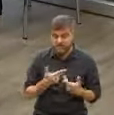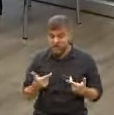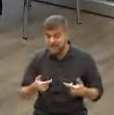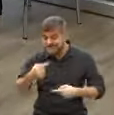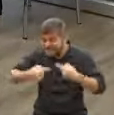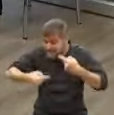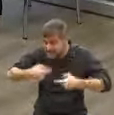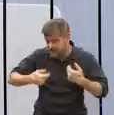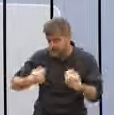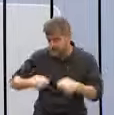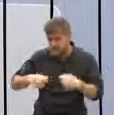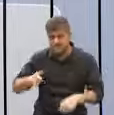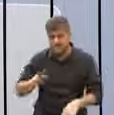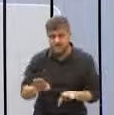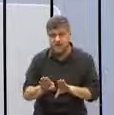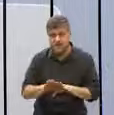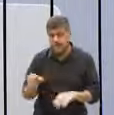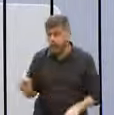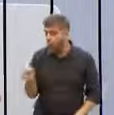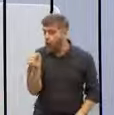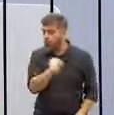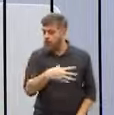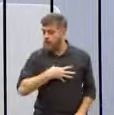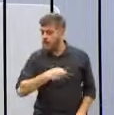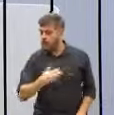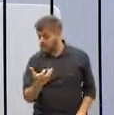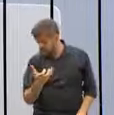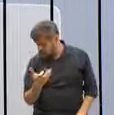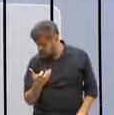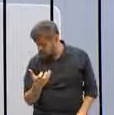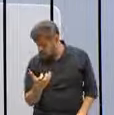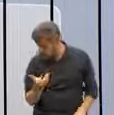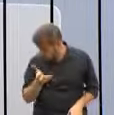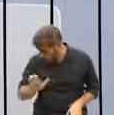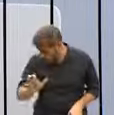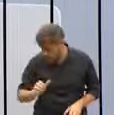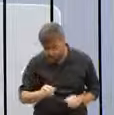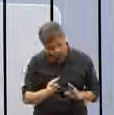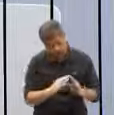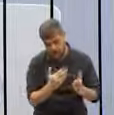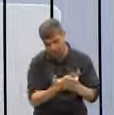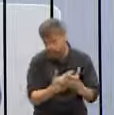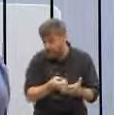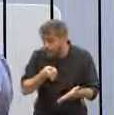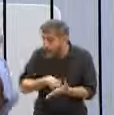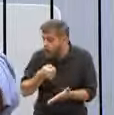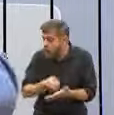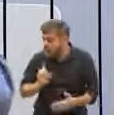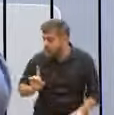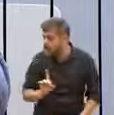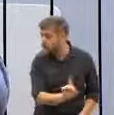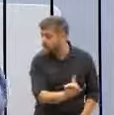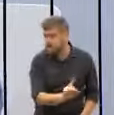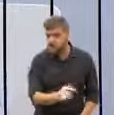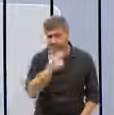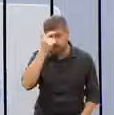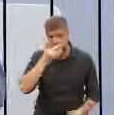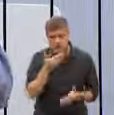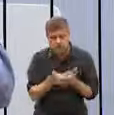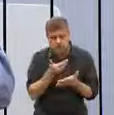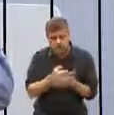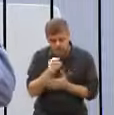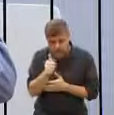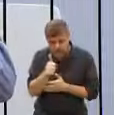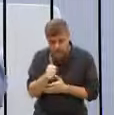discutir. Coloca o filho quem quer. Pelo menos eu acho que esse é um ponto importante. Um pouco que eu estudei,